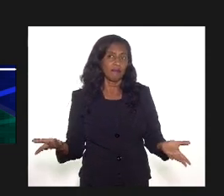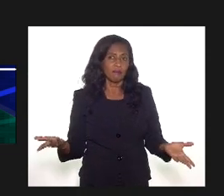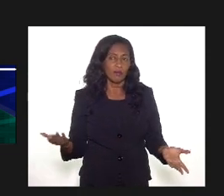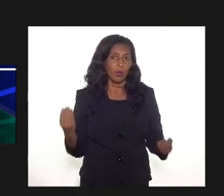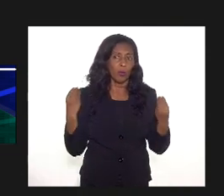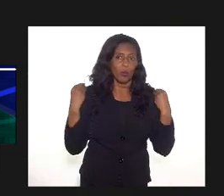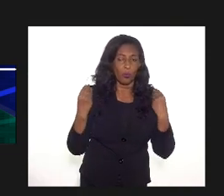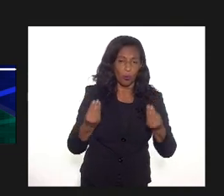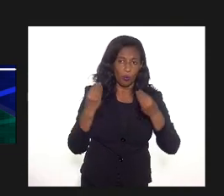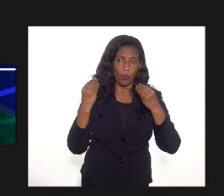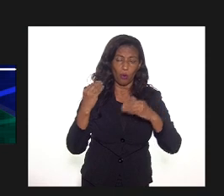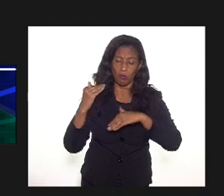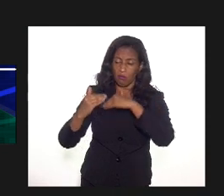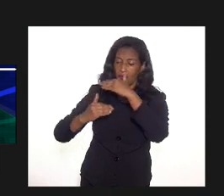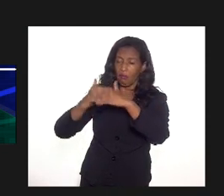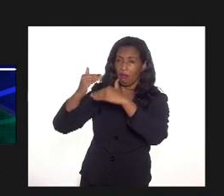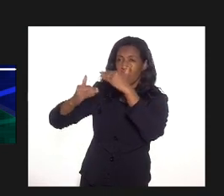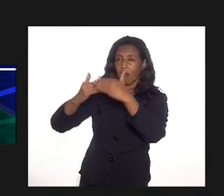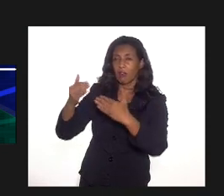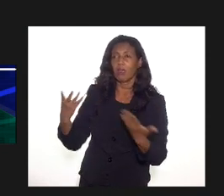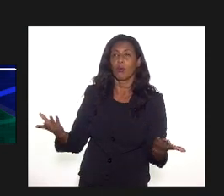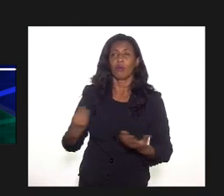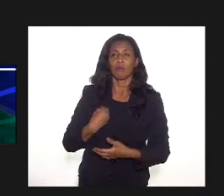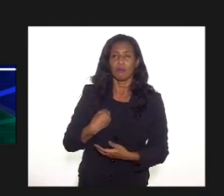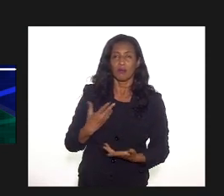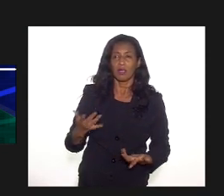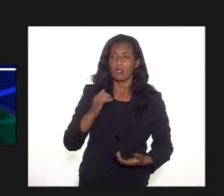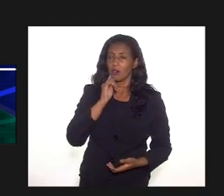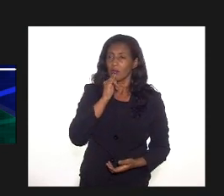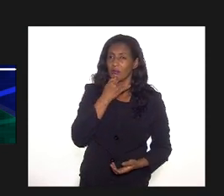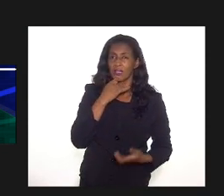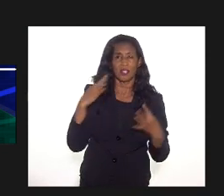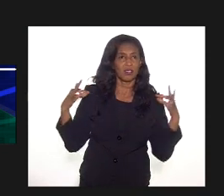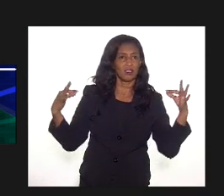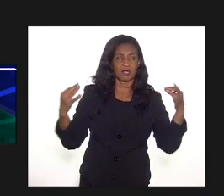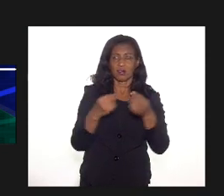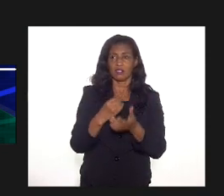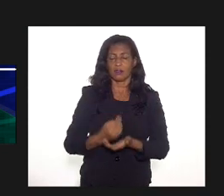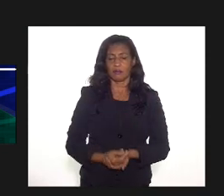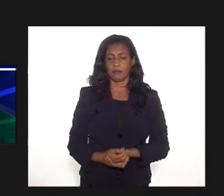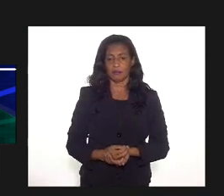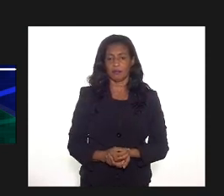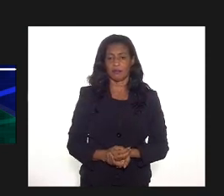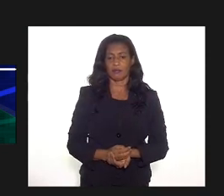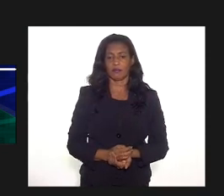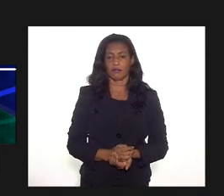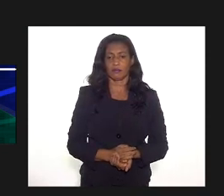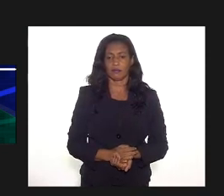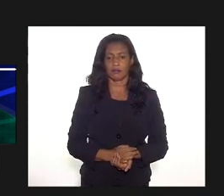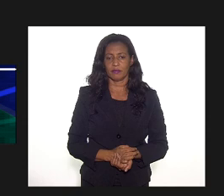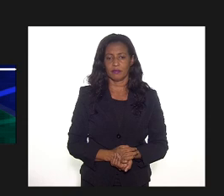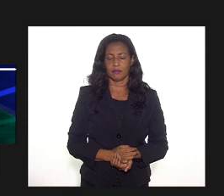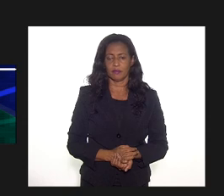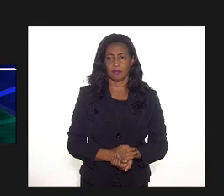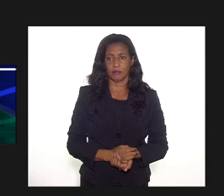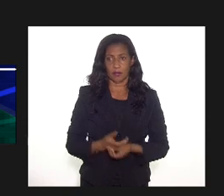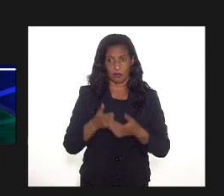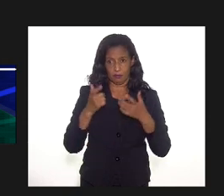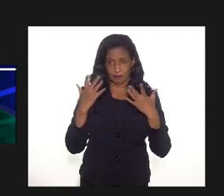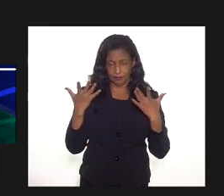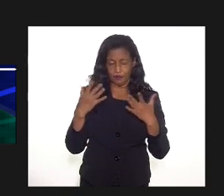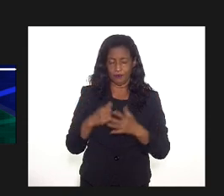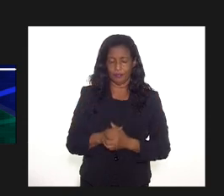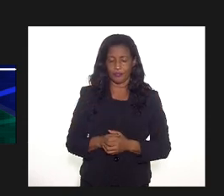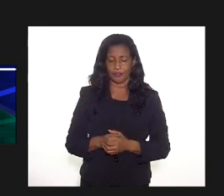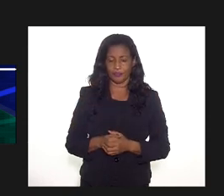processo que está se dando? Tão triste para todos nós. a intenção desse projeto